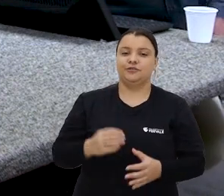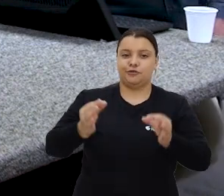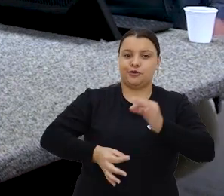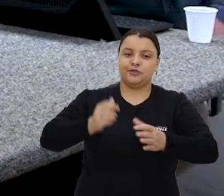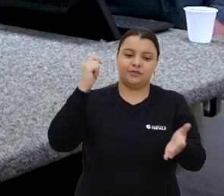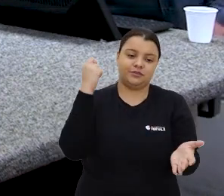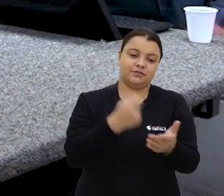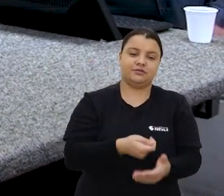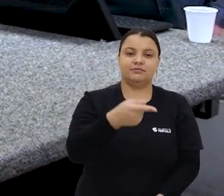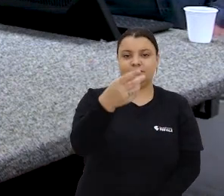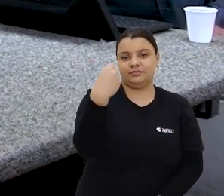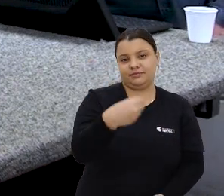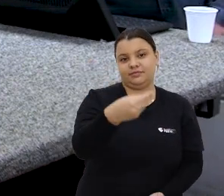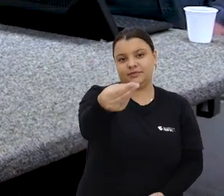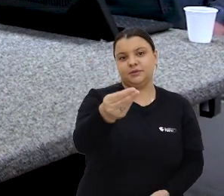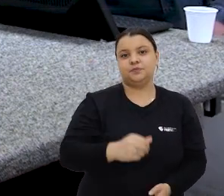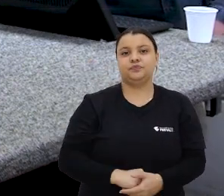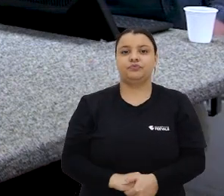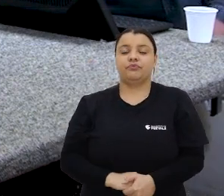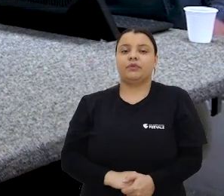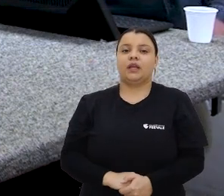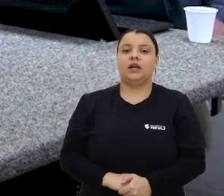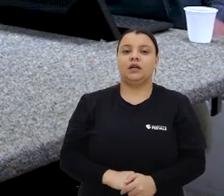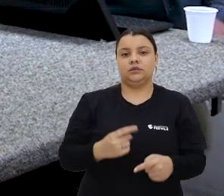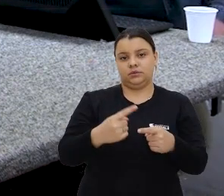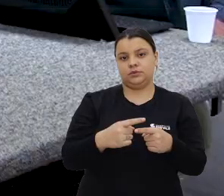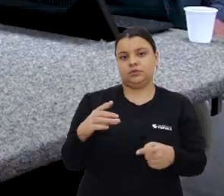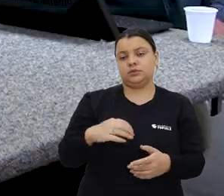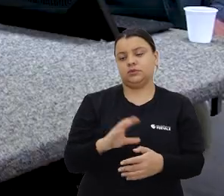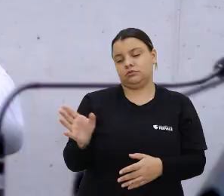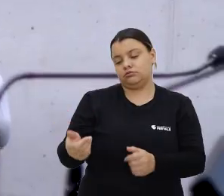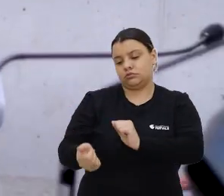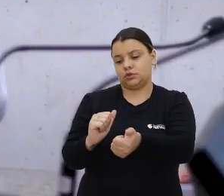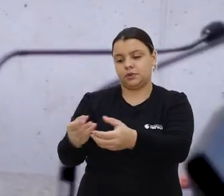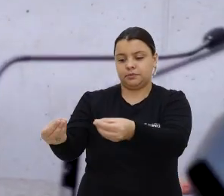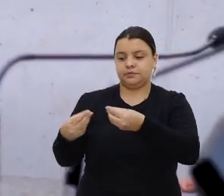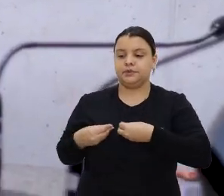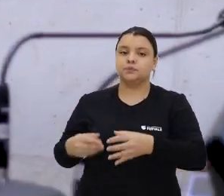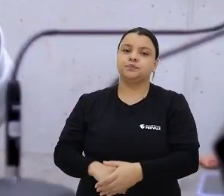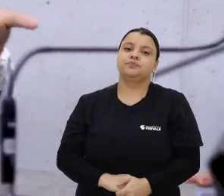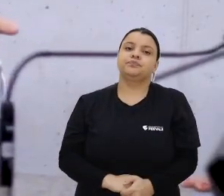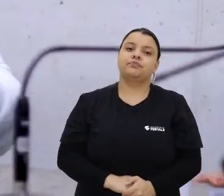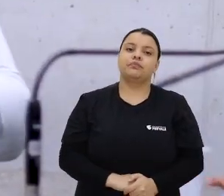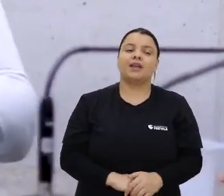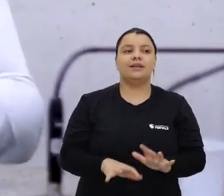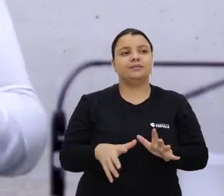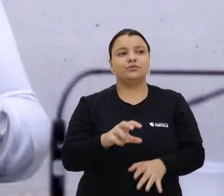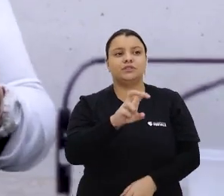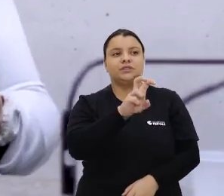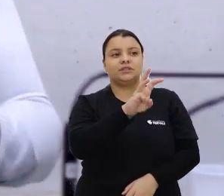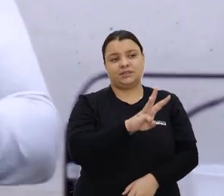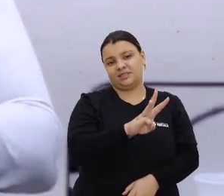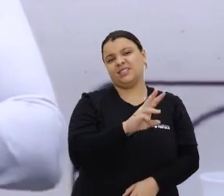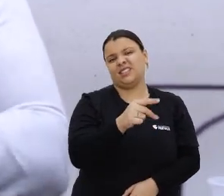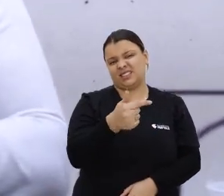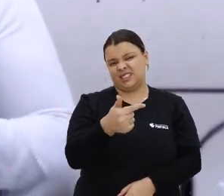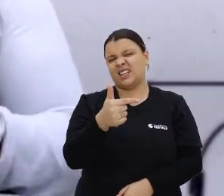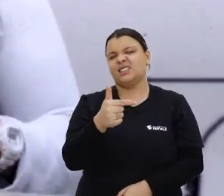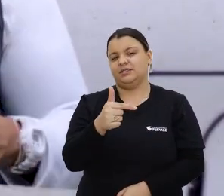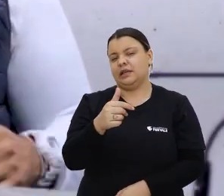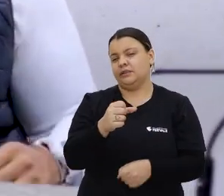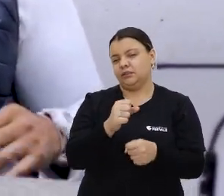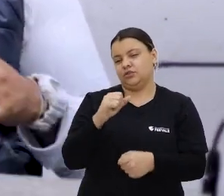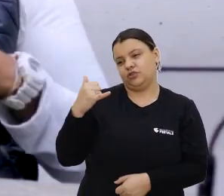para sentenciar o Esportivo de Bento Gonçalves. Então ali, aos 37 anos, quando aconteceu o fato, né,